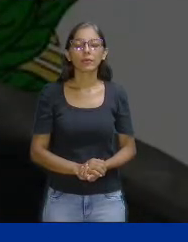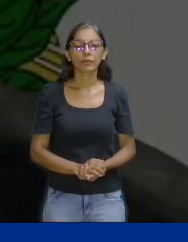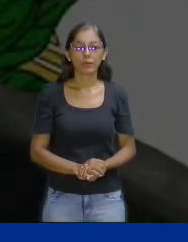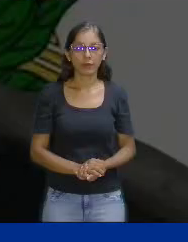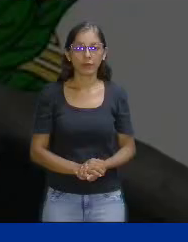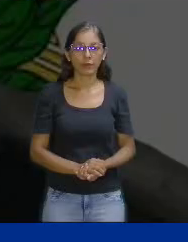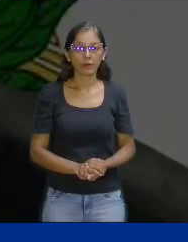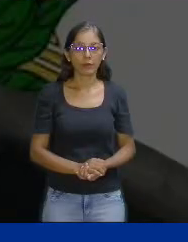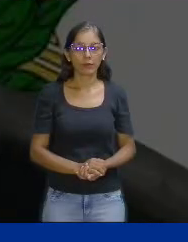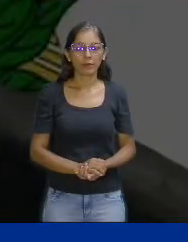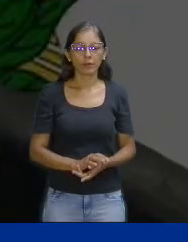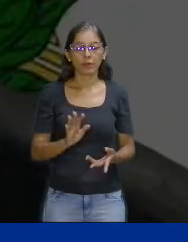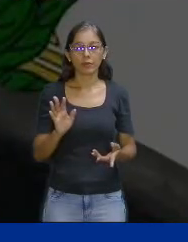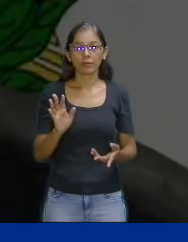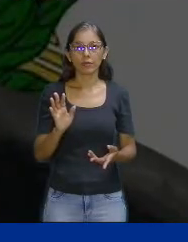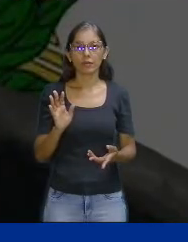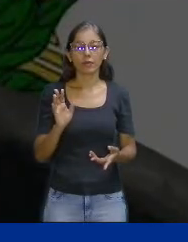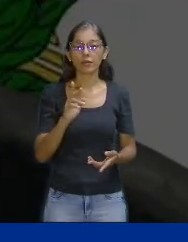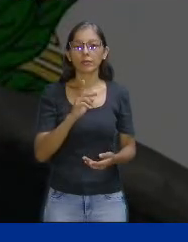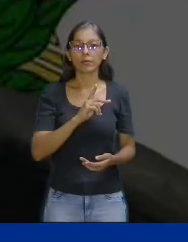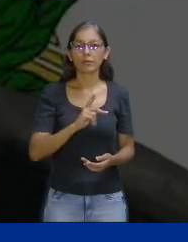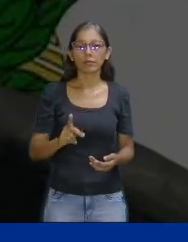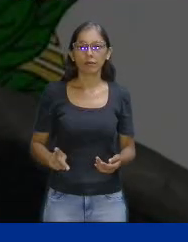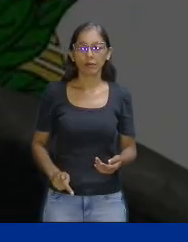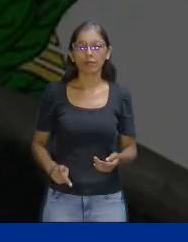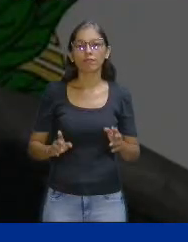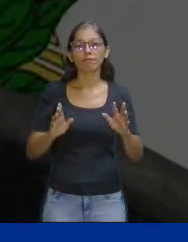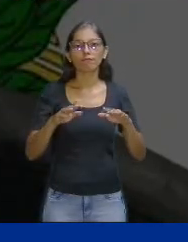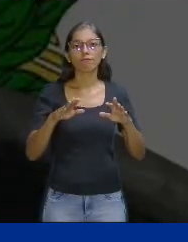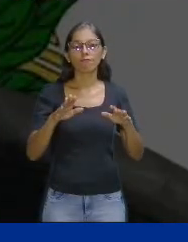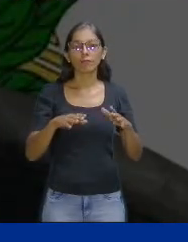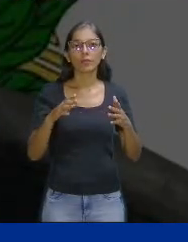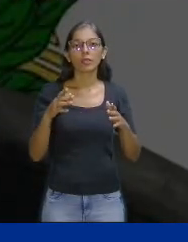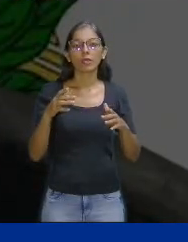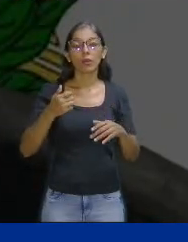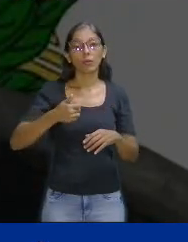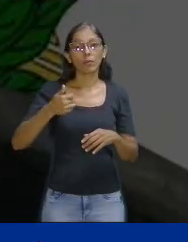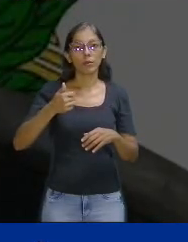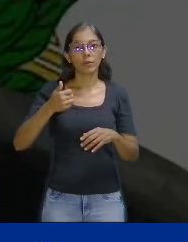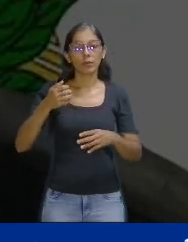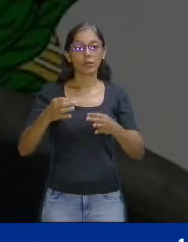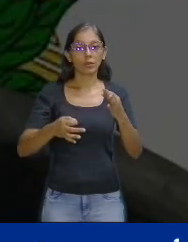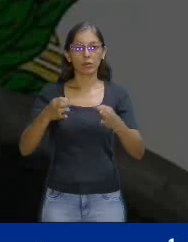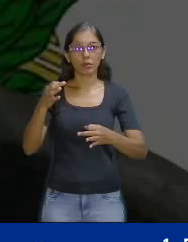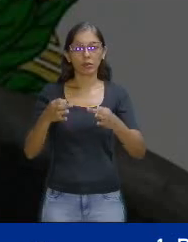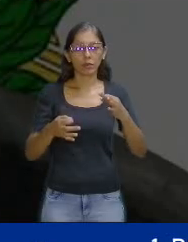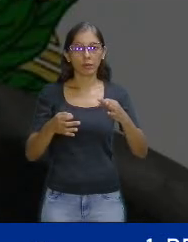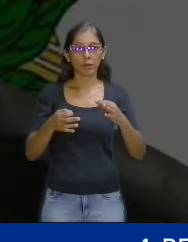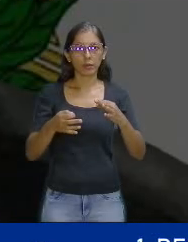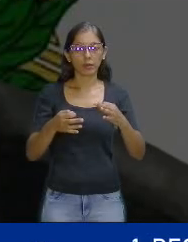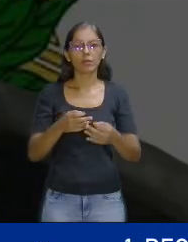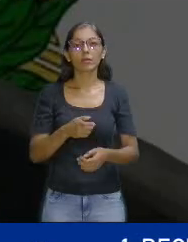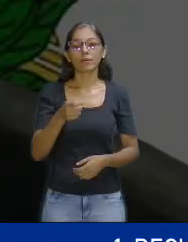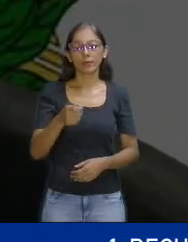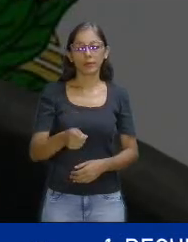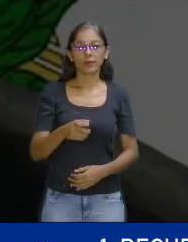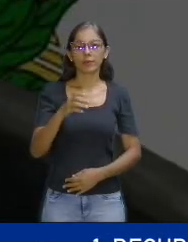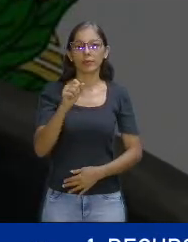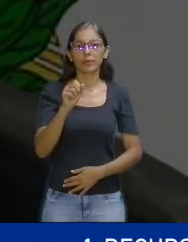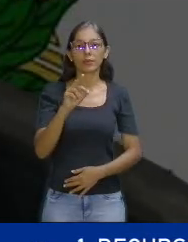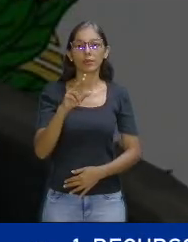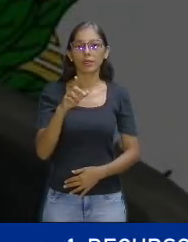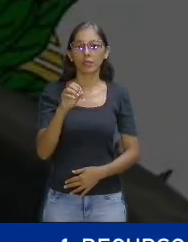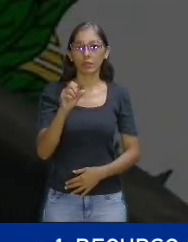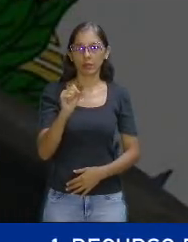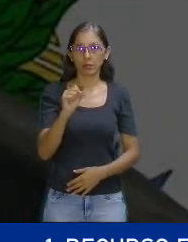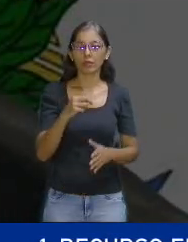tela, juiz Normando de Souza. Porque nesse julgamento do primeiro, o doutor Carlos Fernandes está como relator, porque tem uma continuidade que